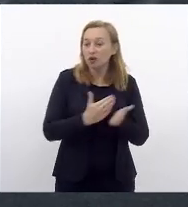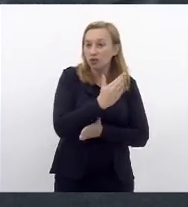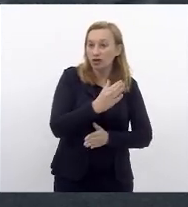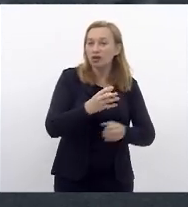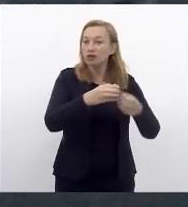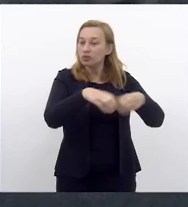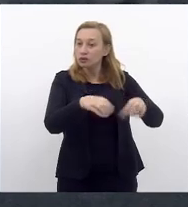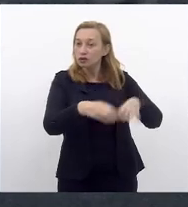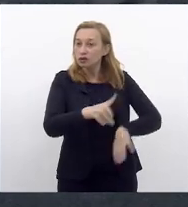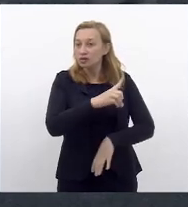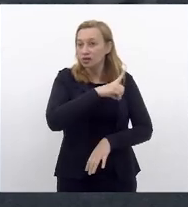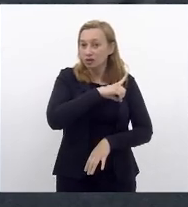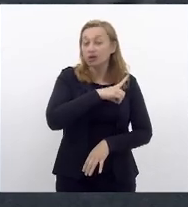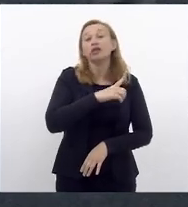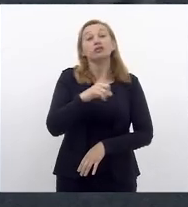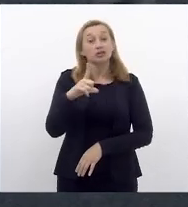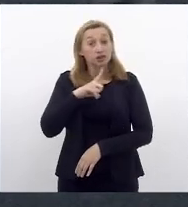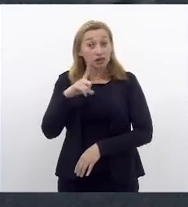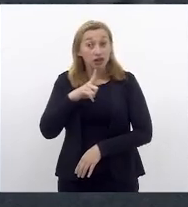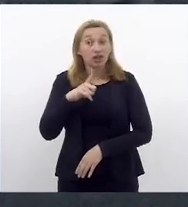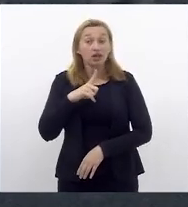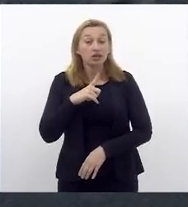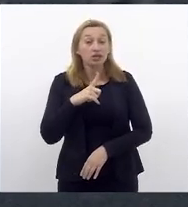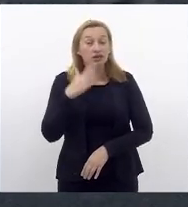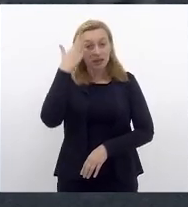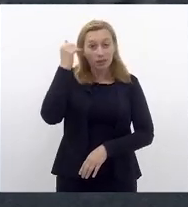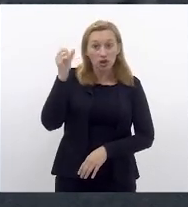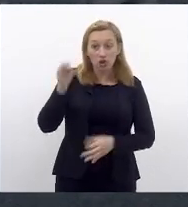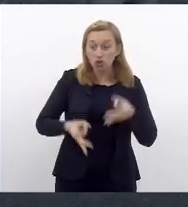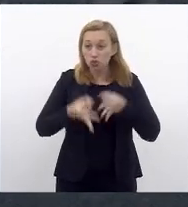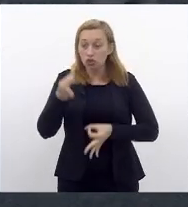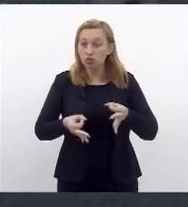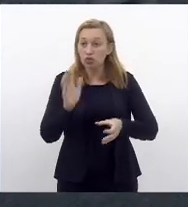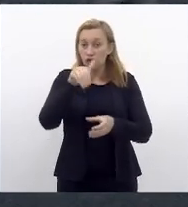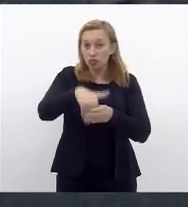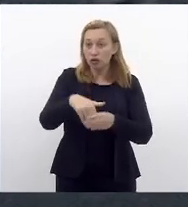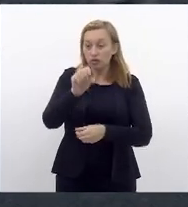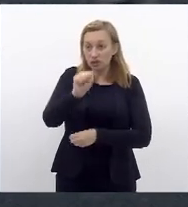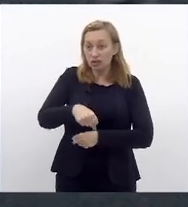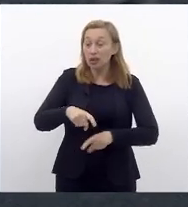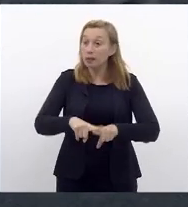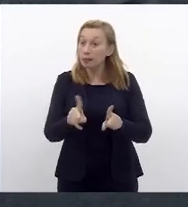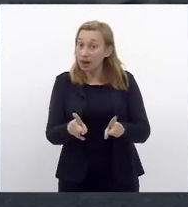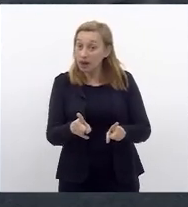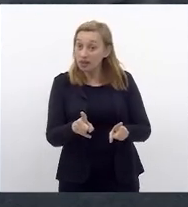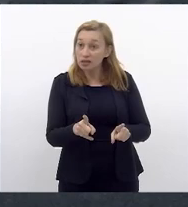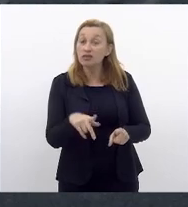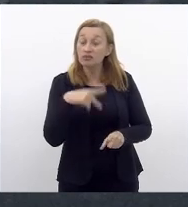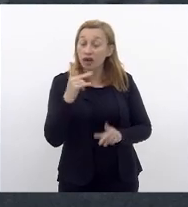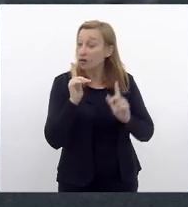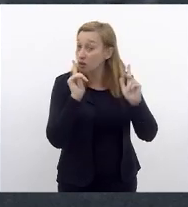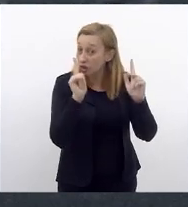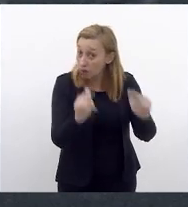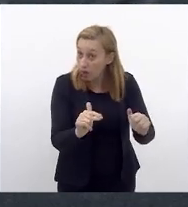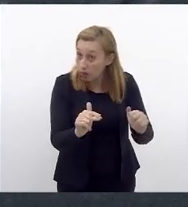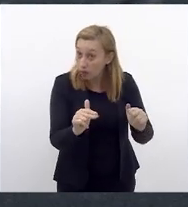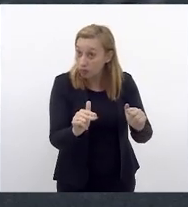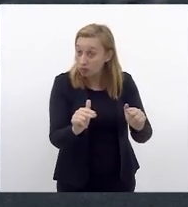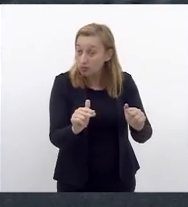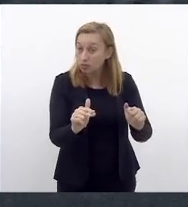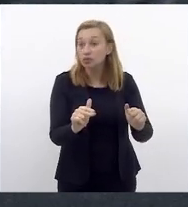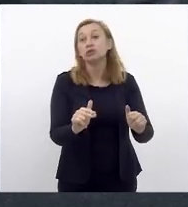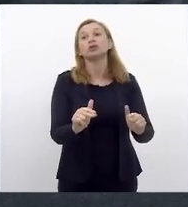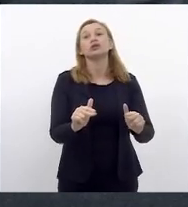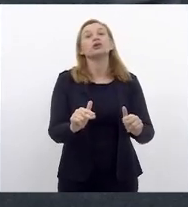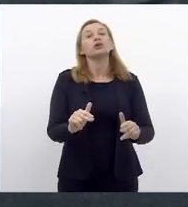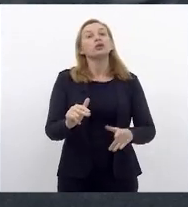concurso público de delegado, portanto tem notório saber jurídico, o meu voto é sim, mas faço a mesma ressalva. A prepotência